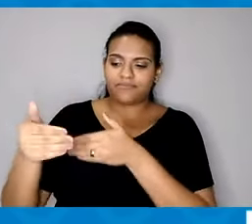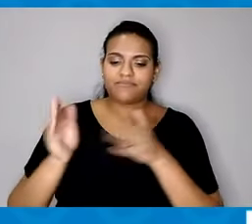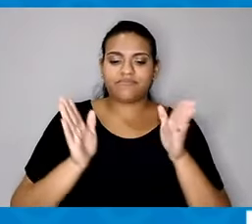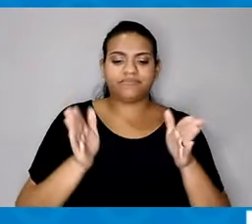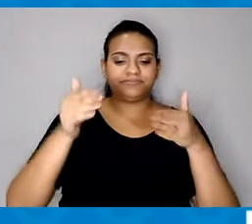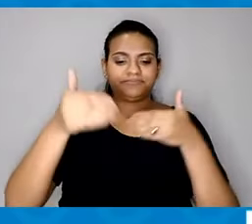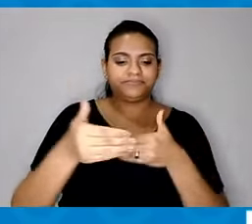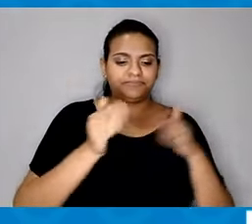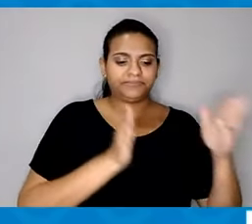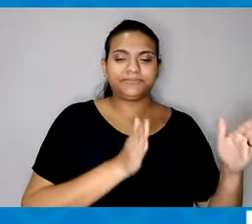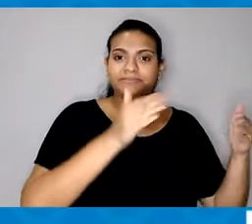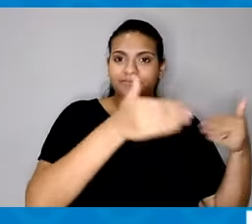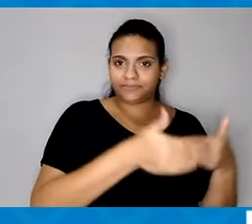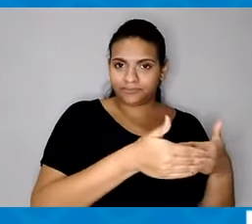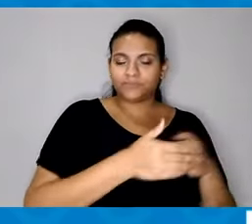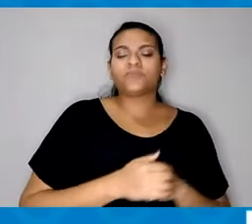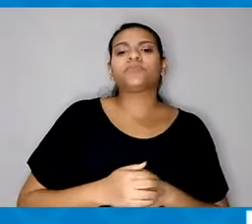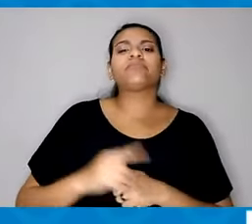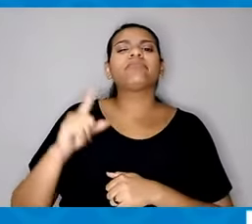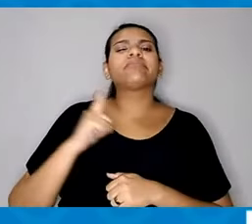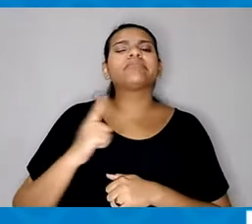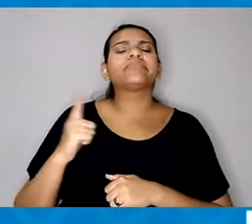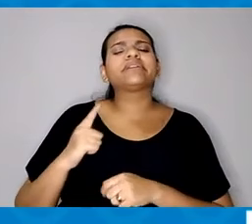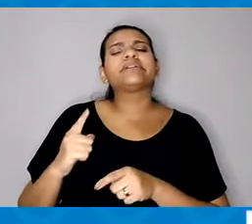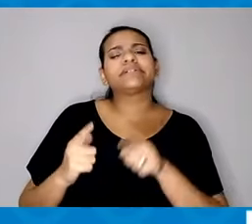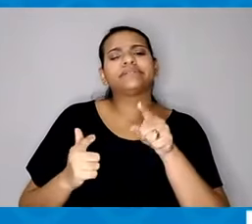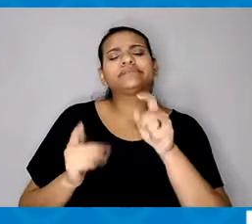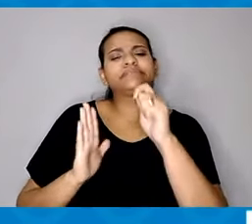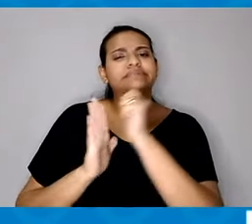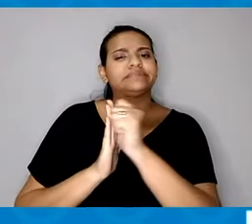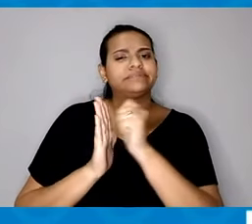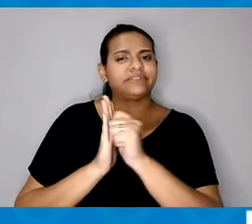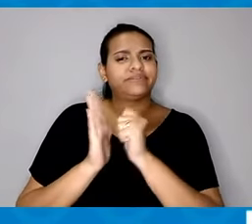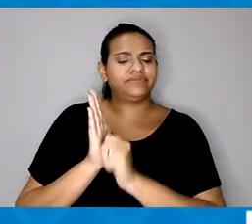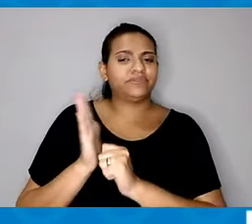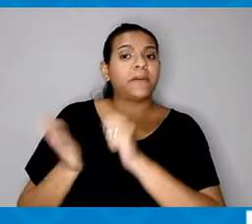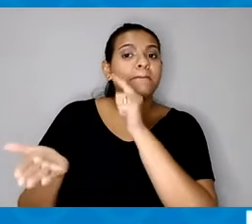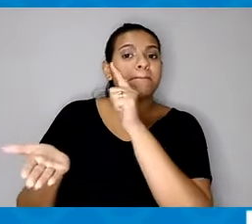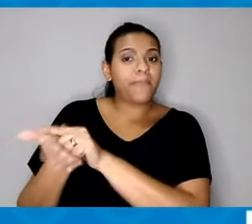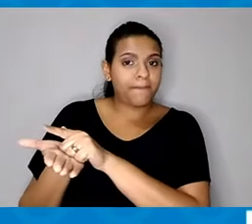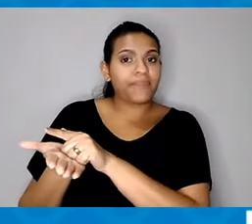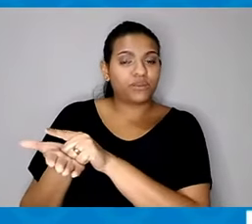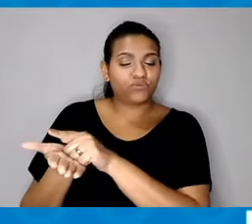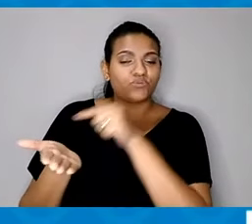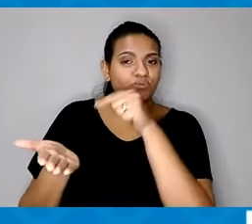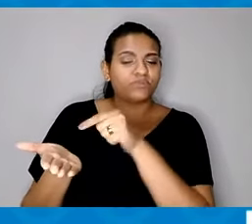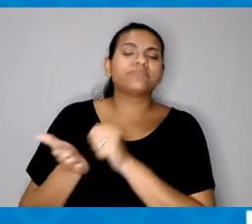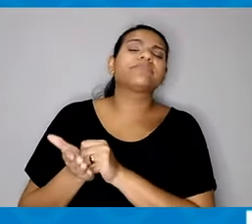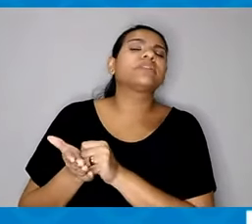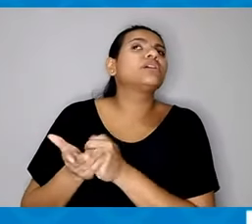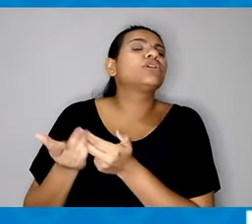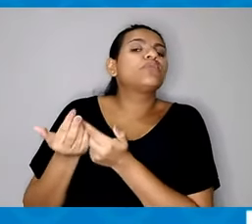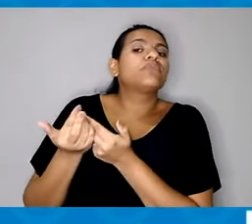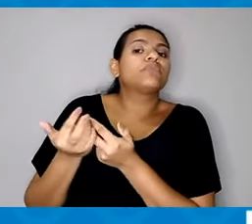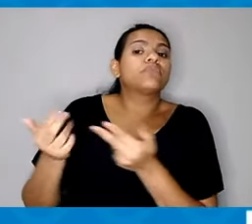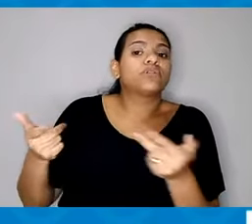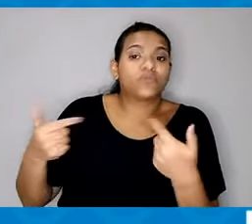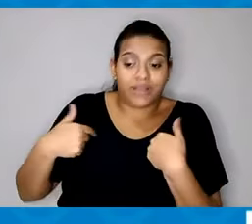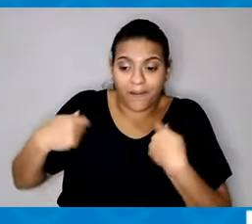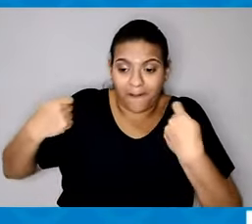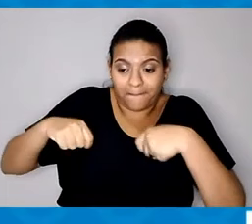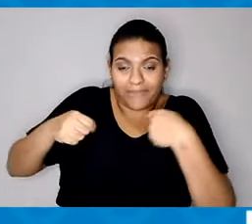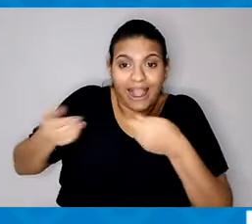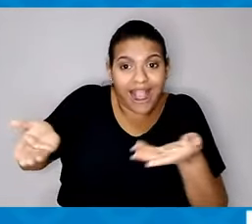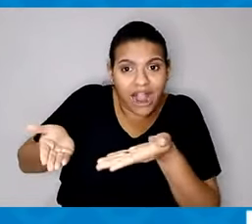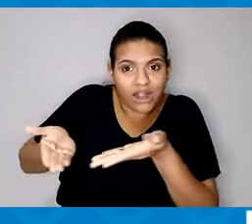mesmo no post-it, né? E põe nessa caixa. Usa uma caixa de sapato, todas as coisas que eu tenho que continuar a fazer. Aí